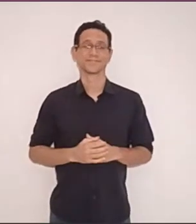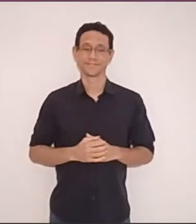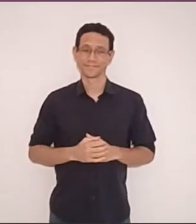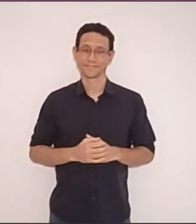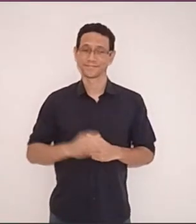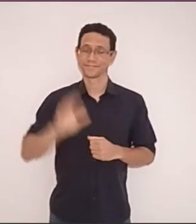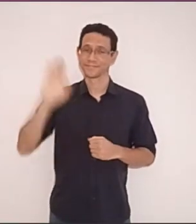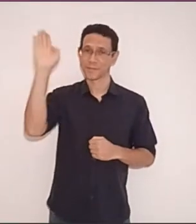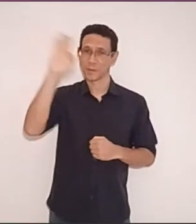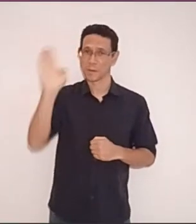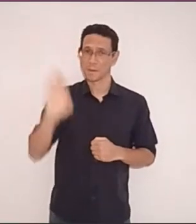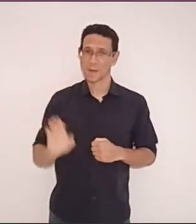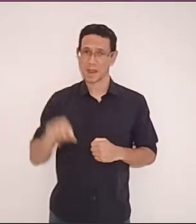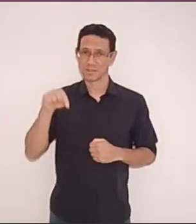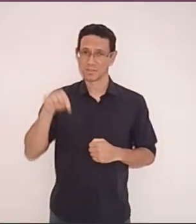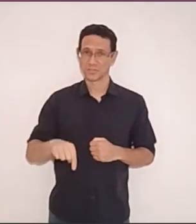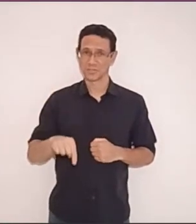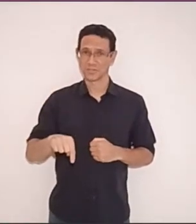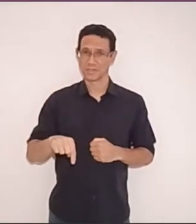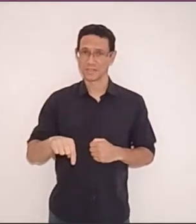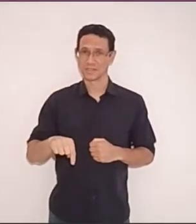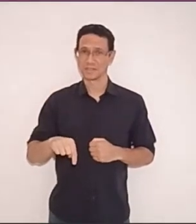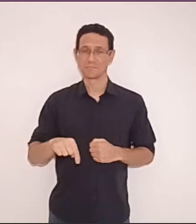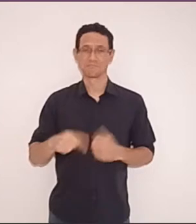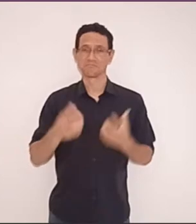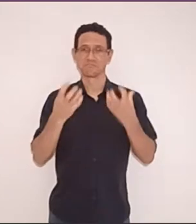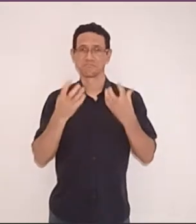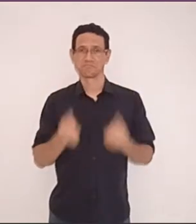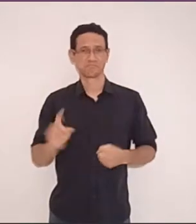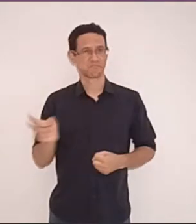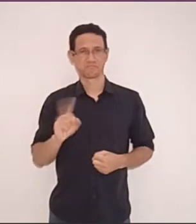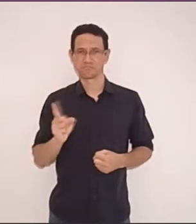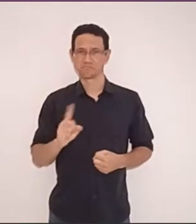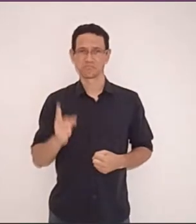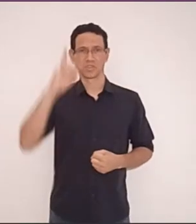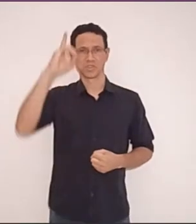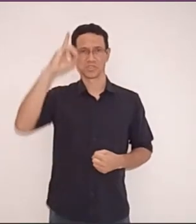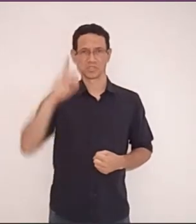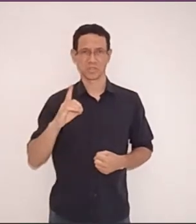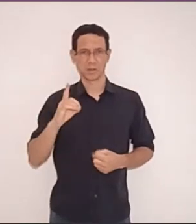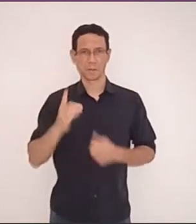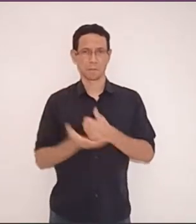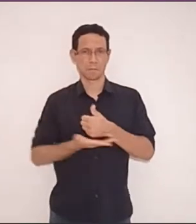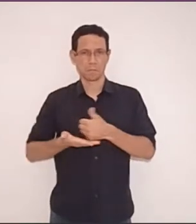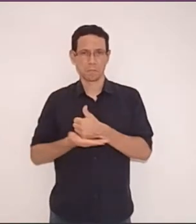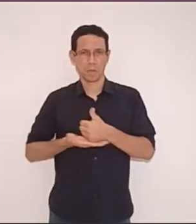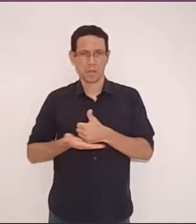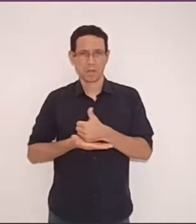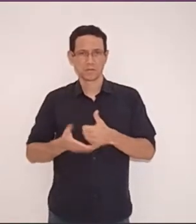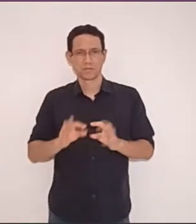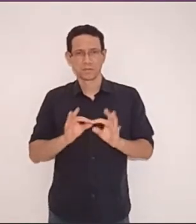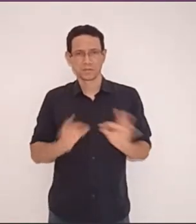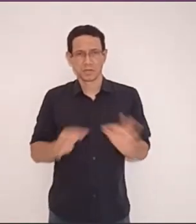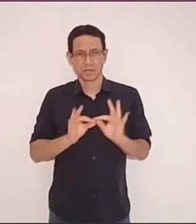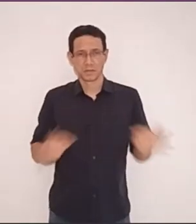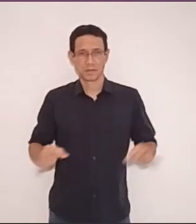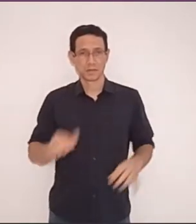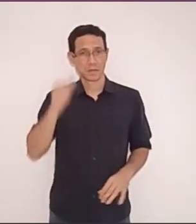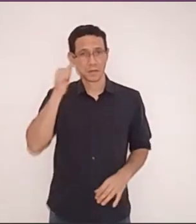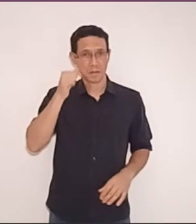o Brasil do mundo possa ser contra aqueles direitos básicos né direitos